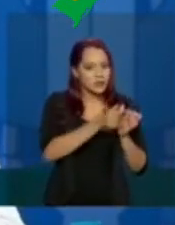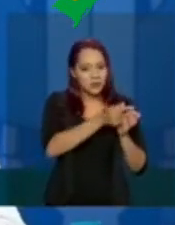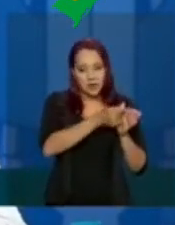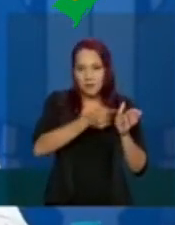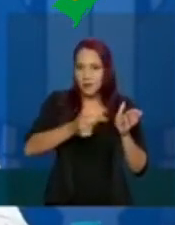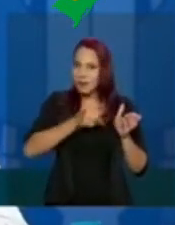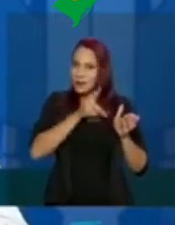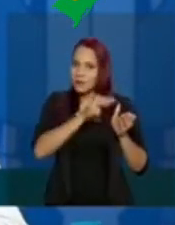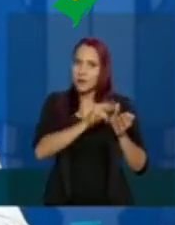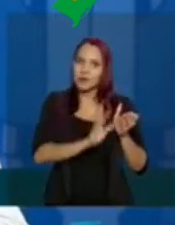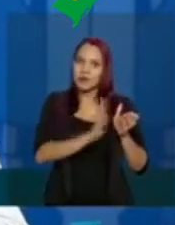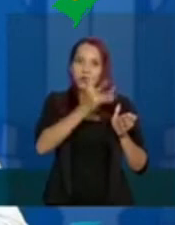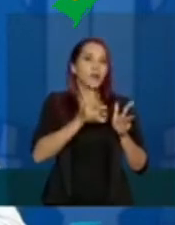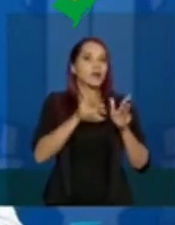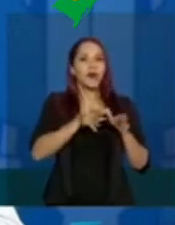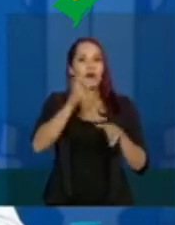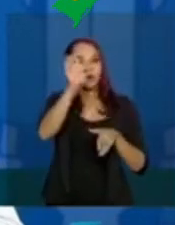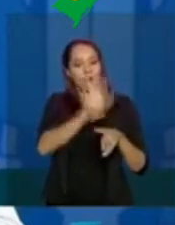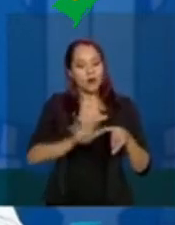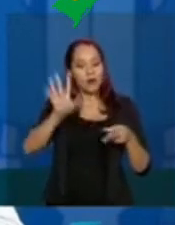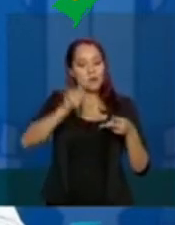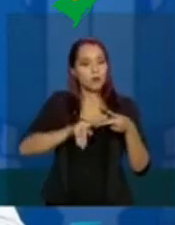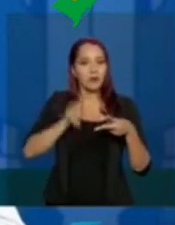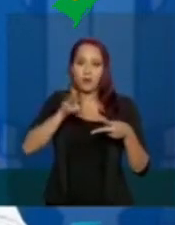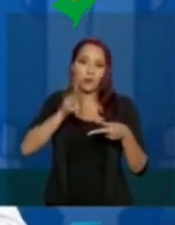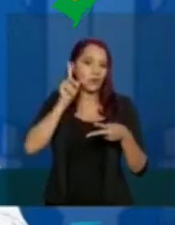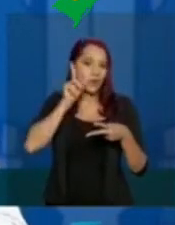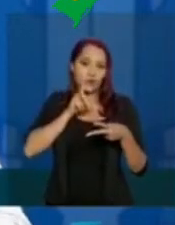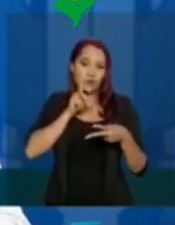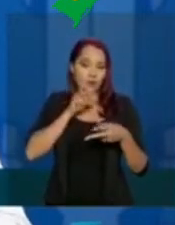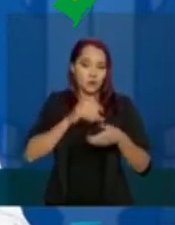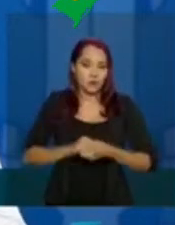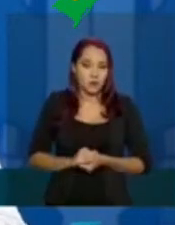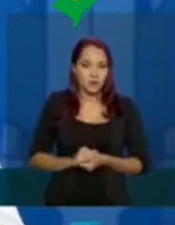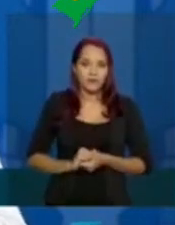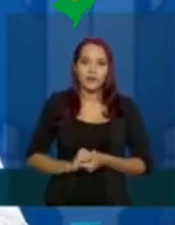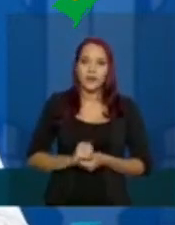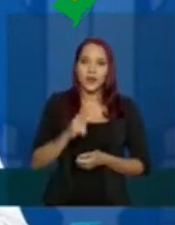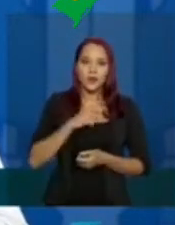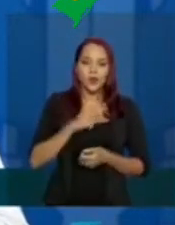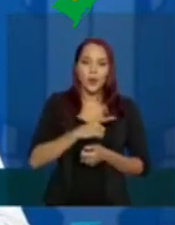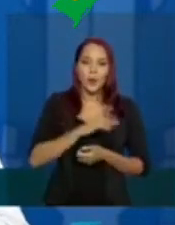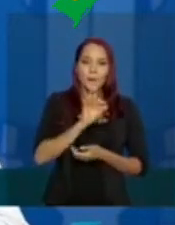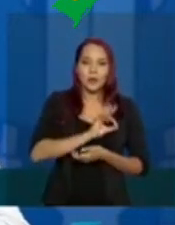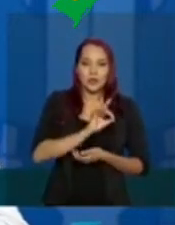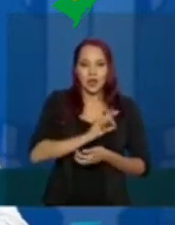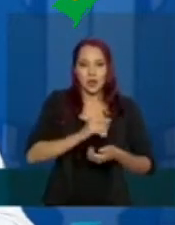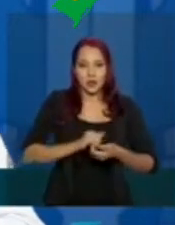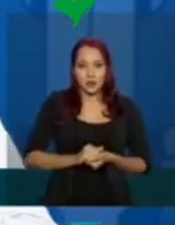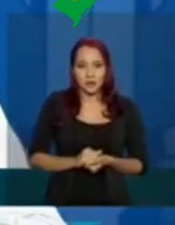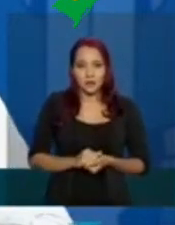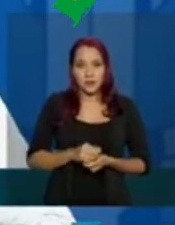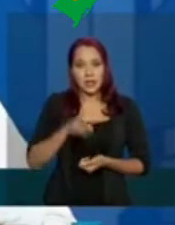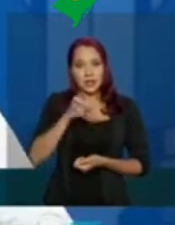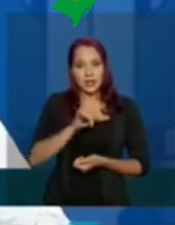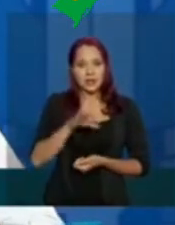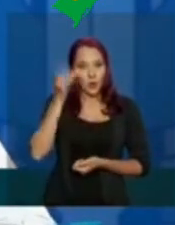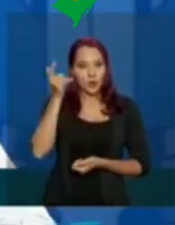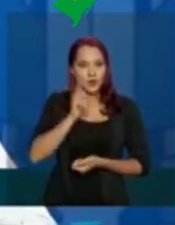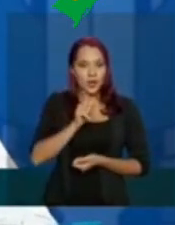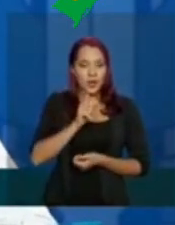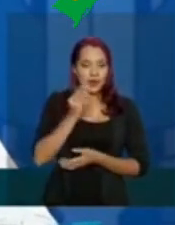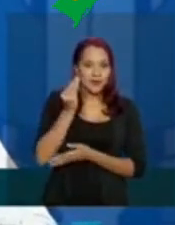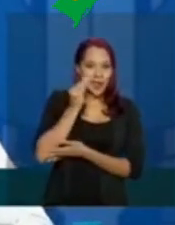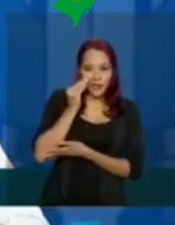mesma situação que entrou a Europa e os Estados Unidos. Nós temos um shortage. Agora, quando você consegue um pouco